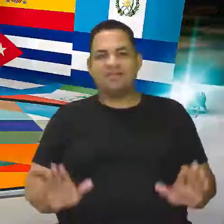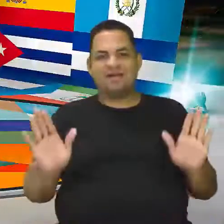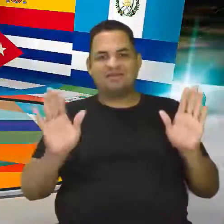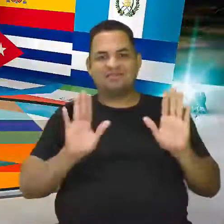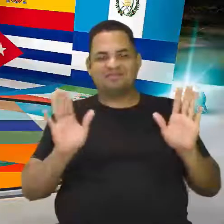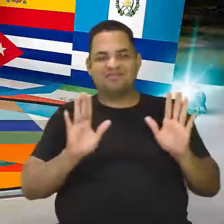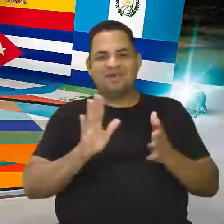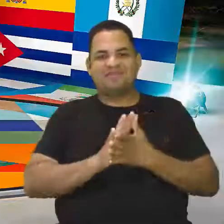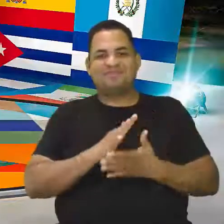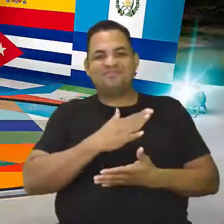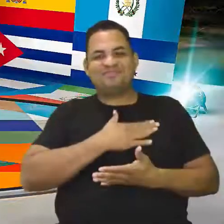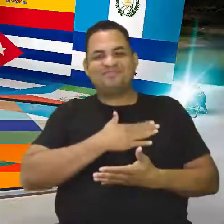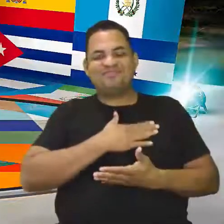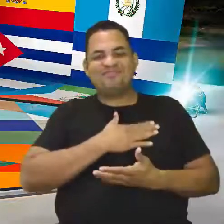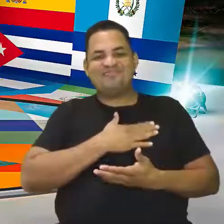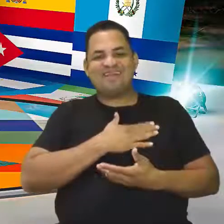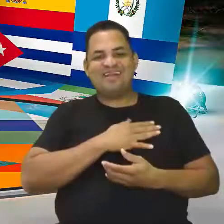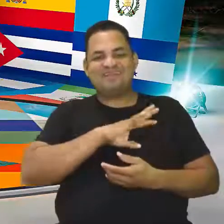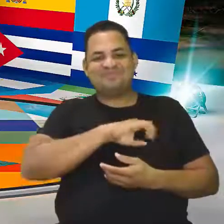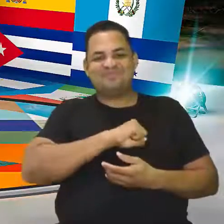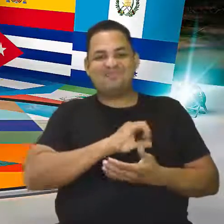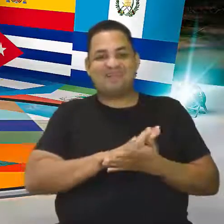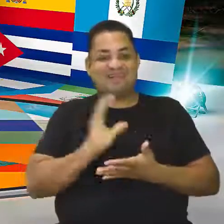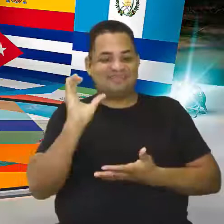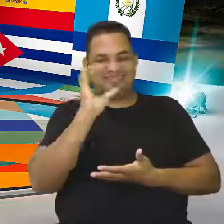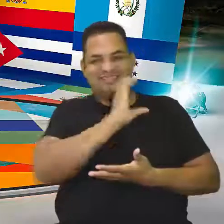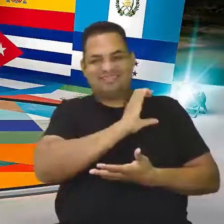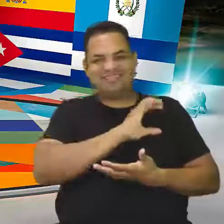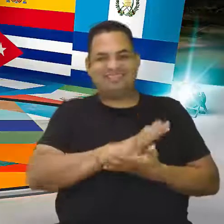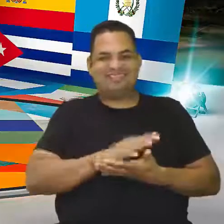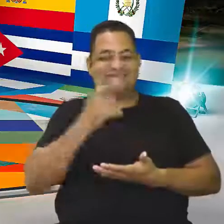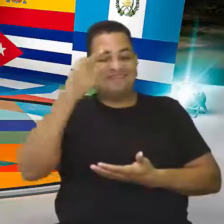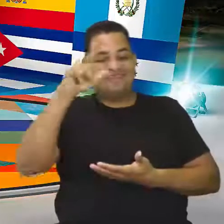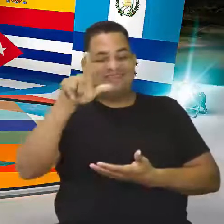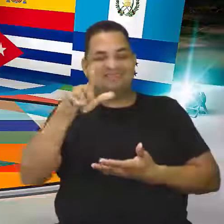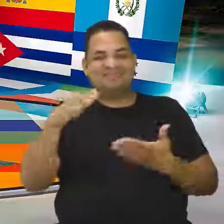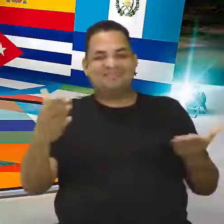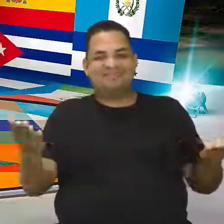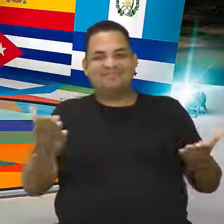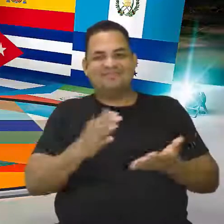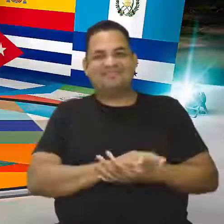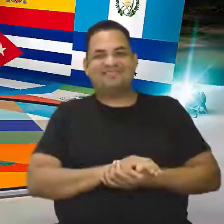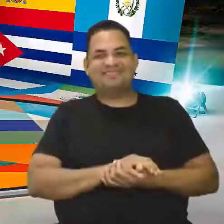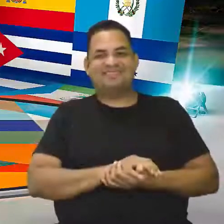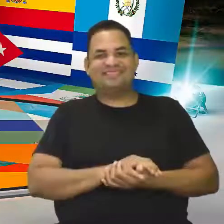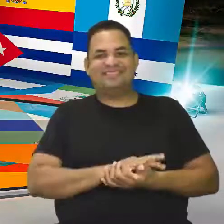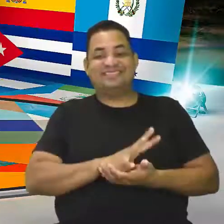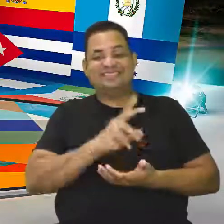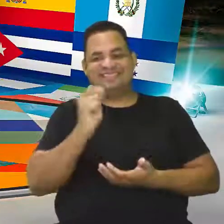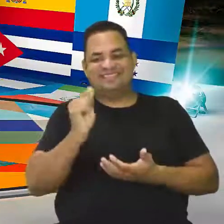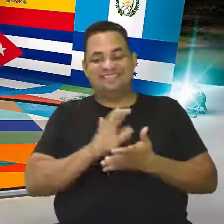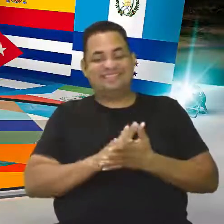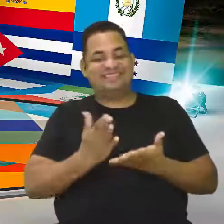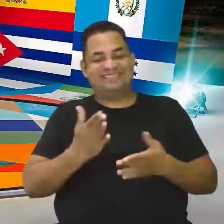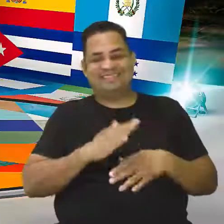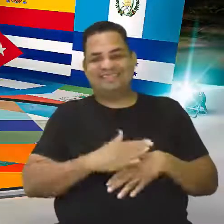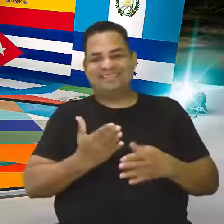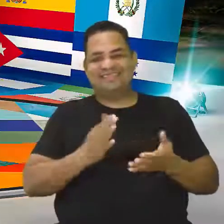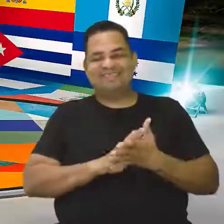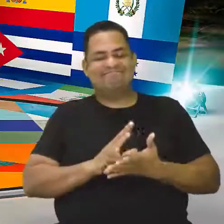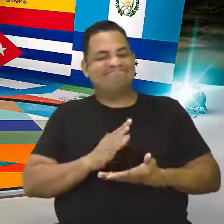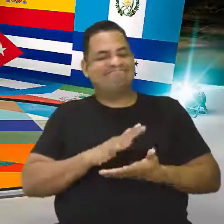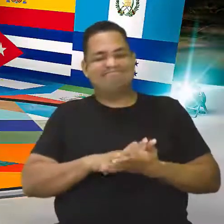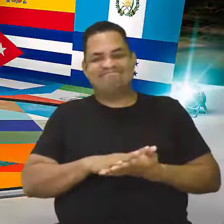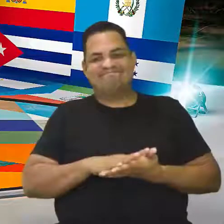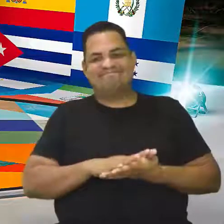meus amores, eu fui mais rápida. Uhul! Gente, consegui! Entendi, é que ela tá demais, ela não me deixa falar.